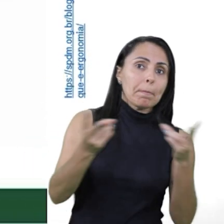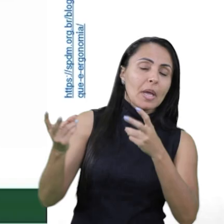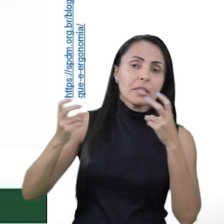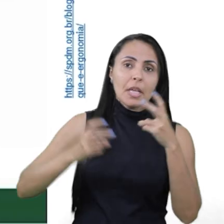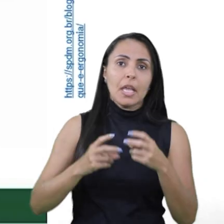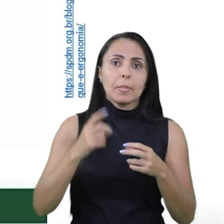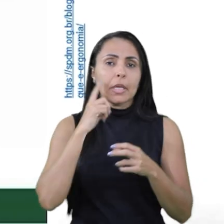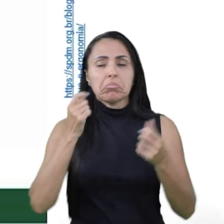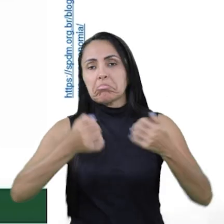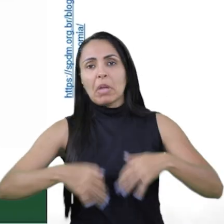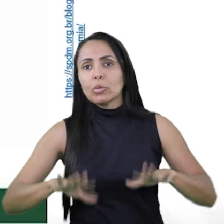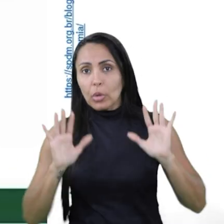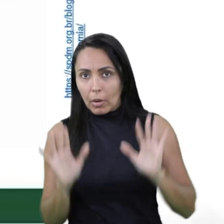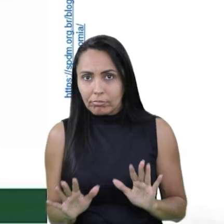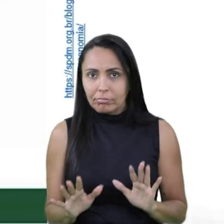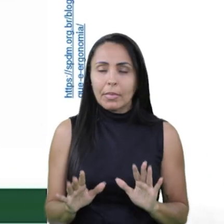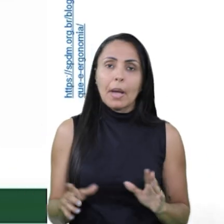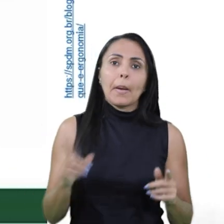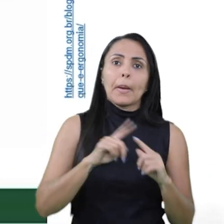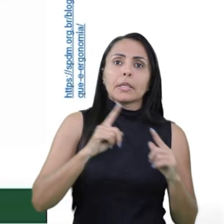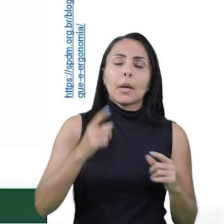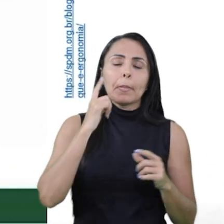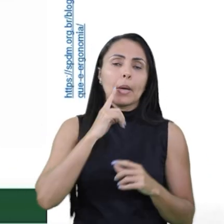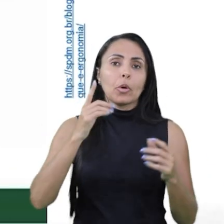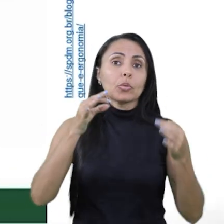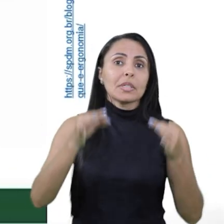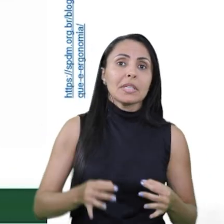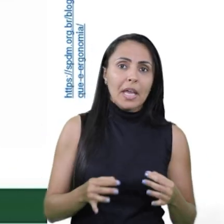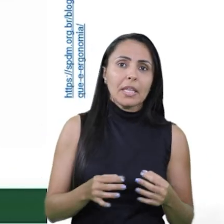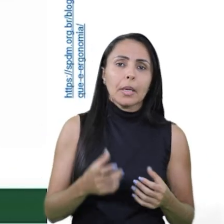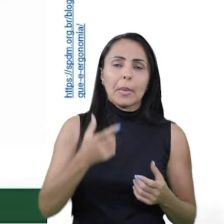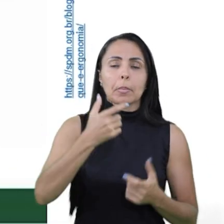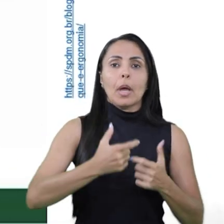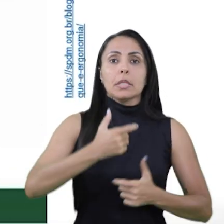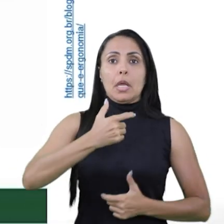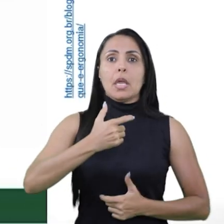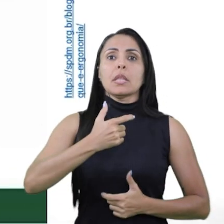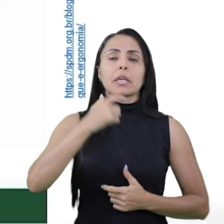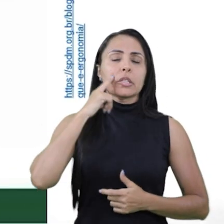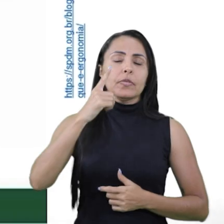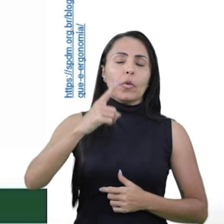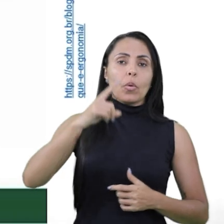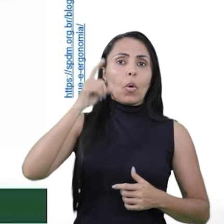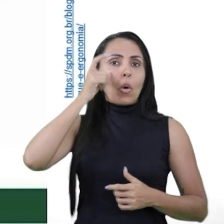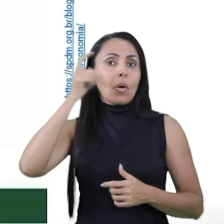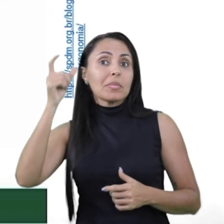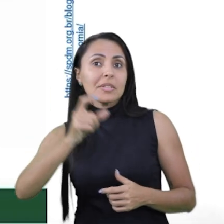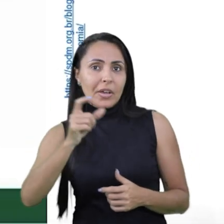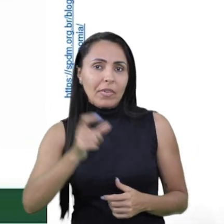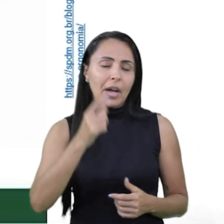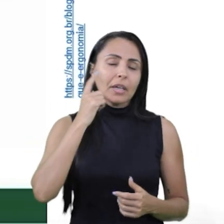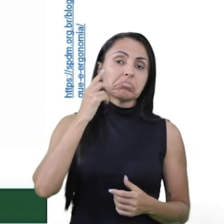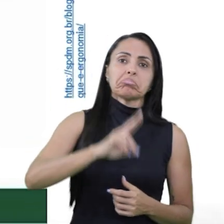sentar natural, né? E a postura correta, que é uma postura mais ereta e que, se a gente for observar, muito pouca